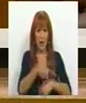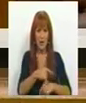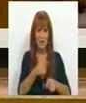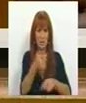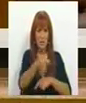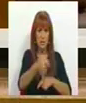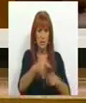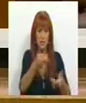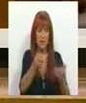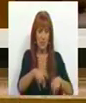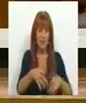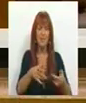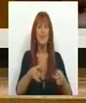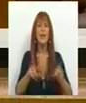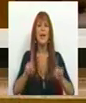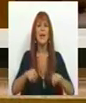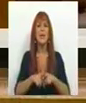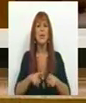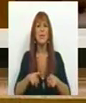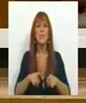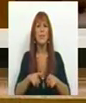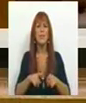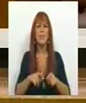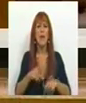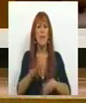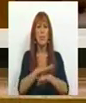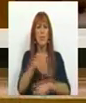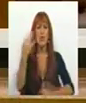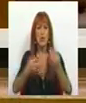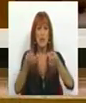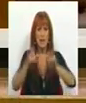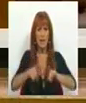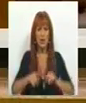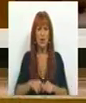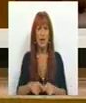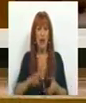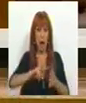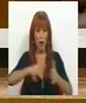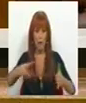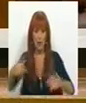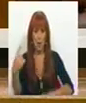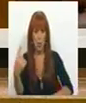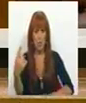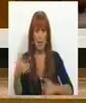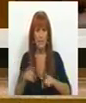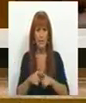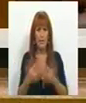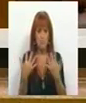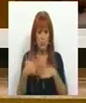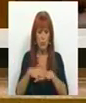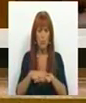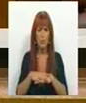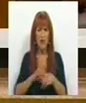de proprietários e ainda da Provedoria de Justiça. Uma reforma que